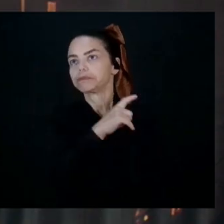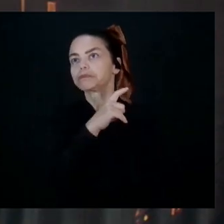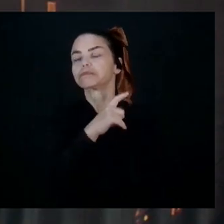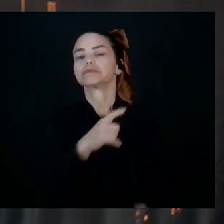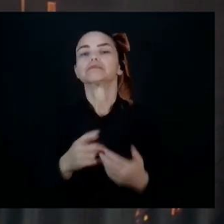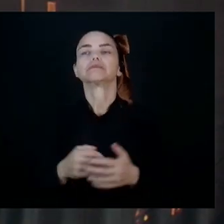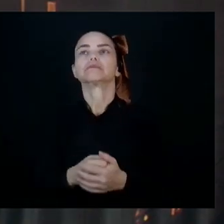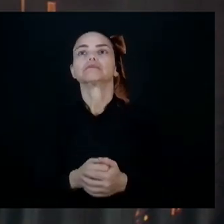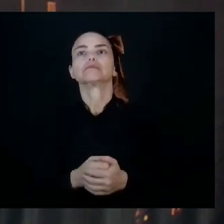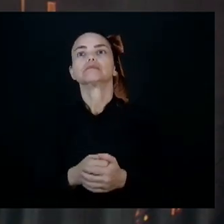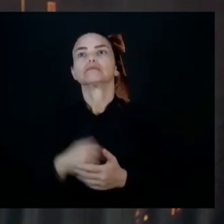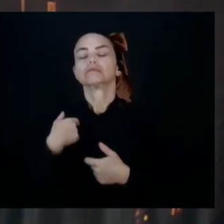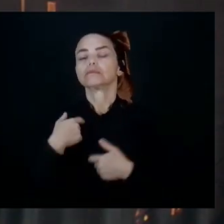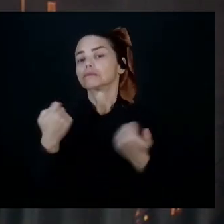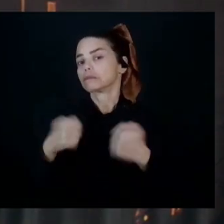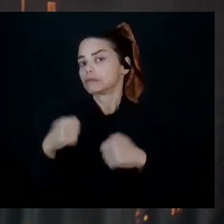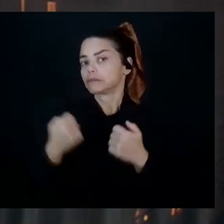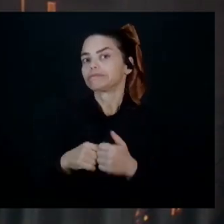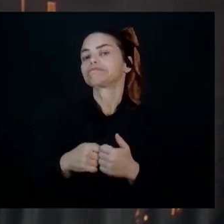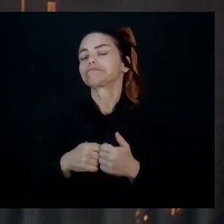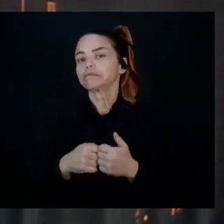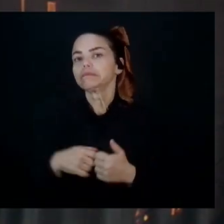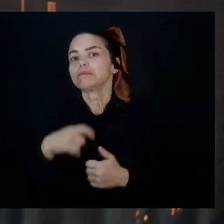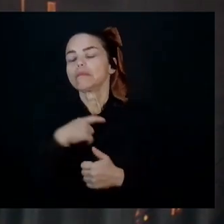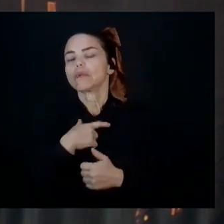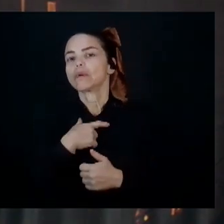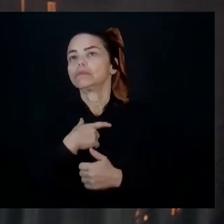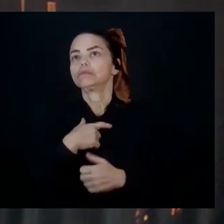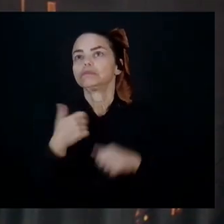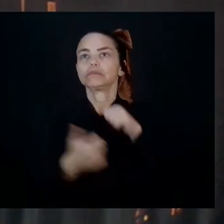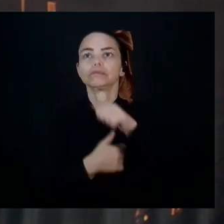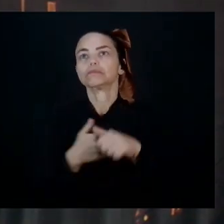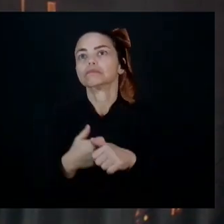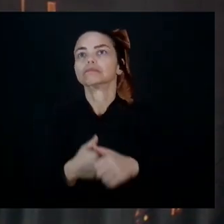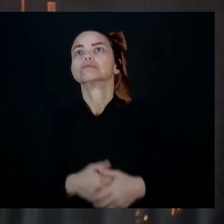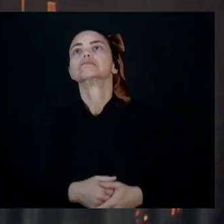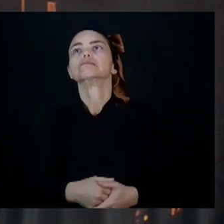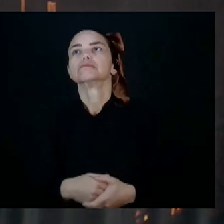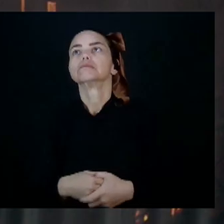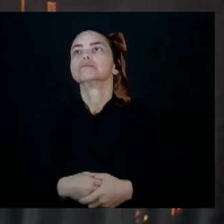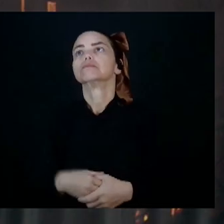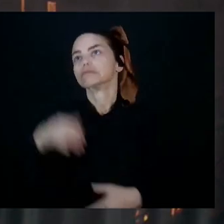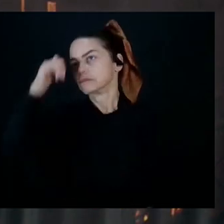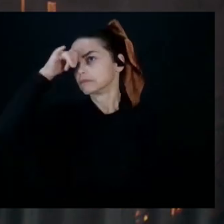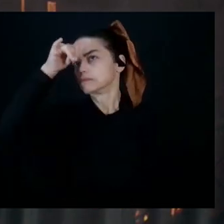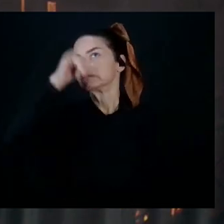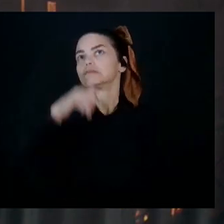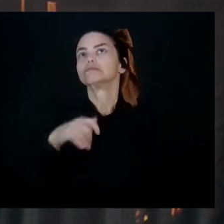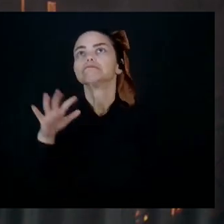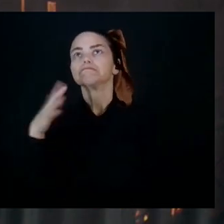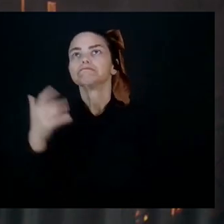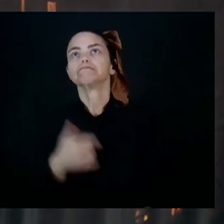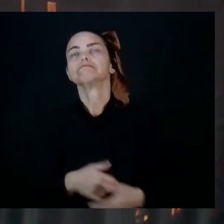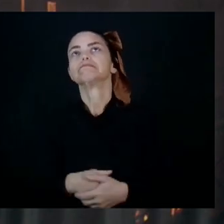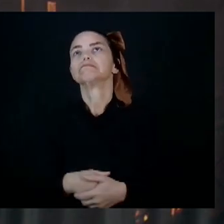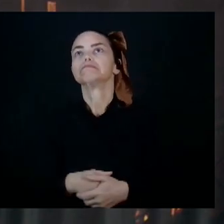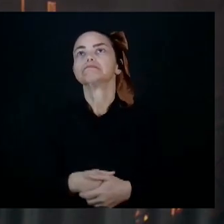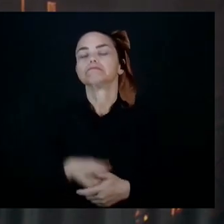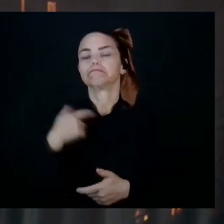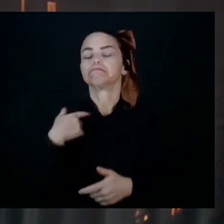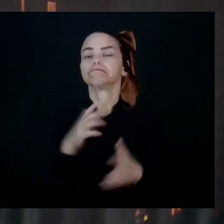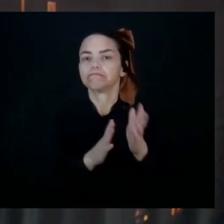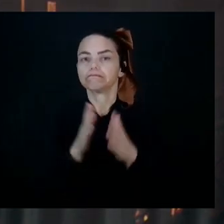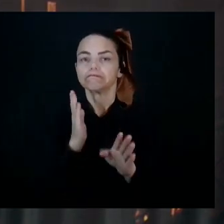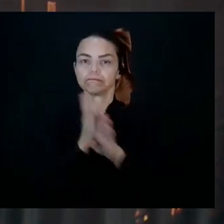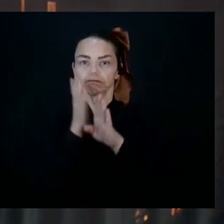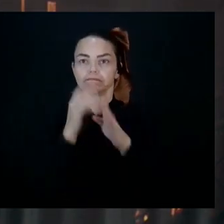mas a gente precisa justamente intervir pesado nelas, né? Evitar que elas aconteçam, mas a partir do momento que ela é constatada,